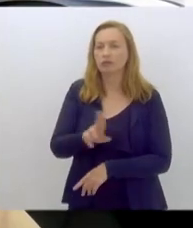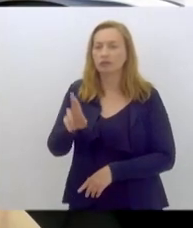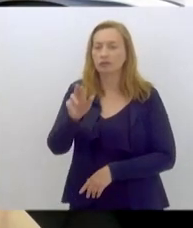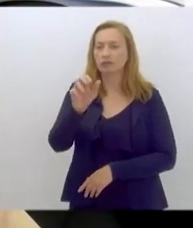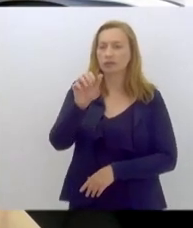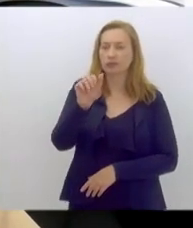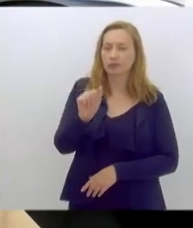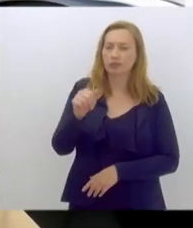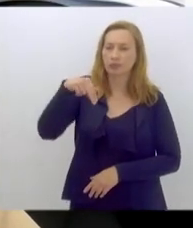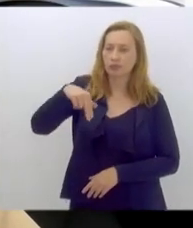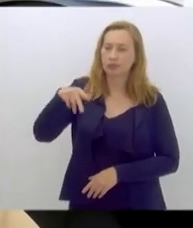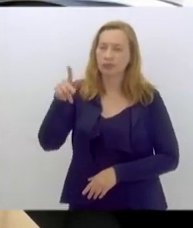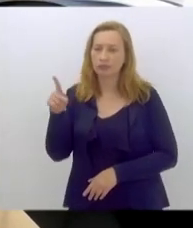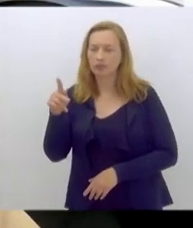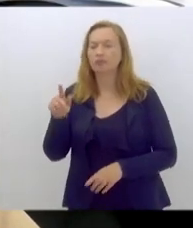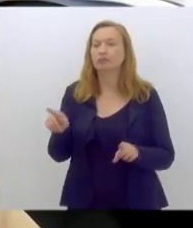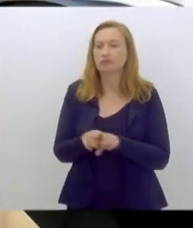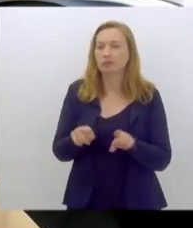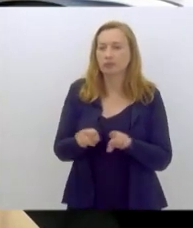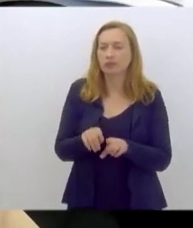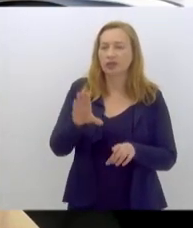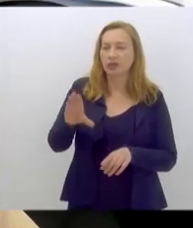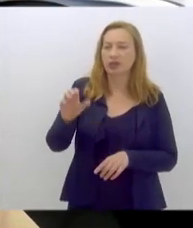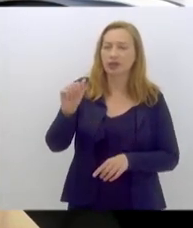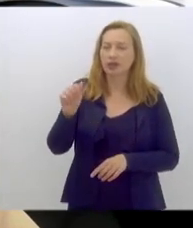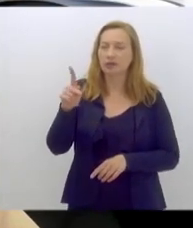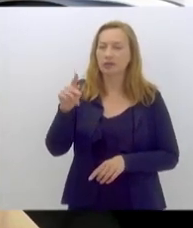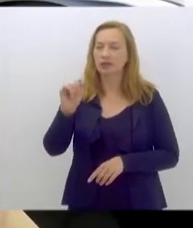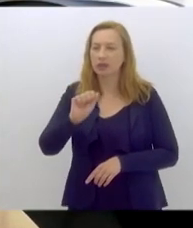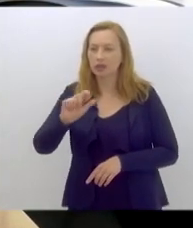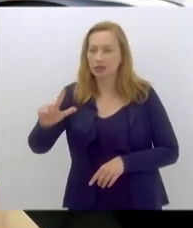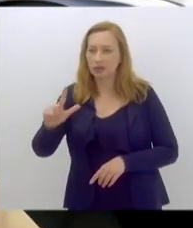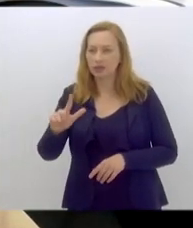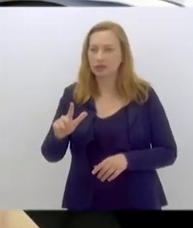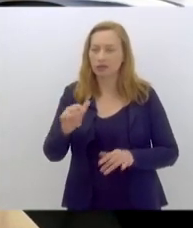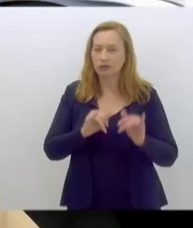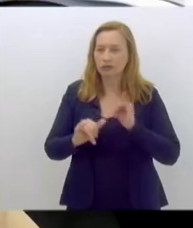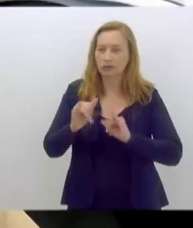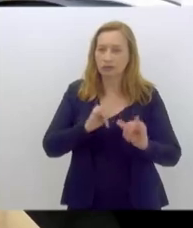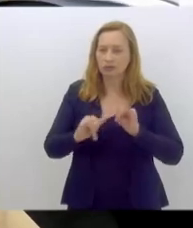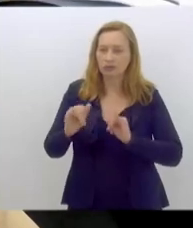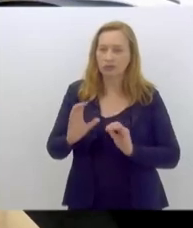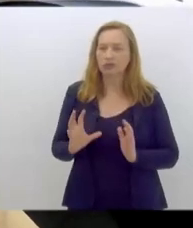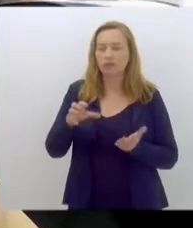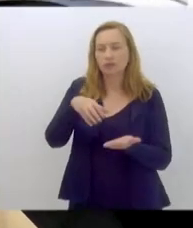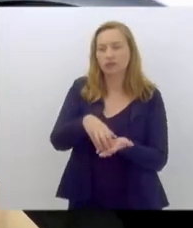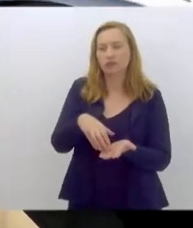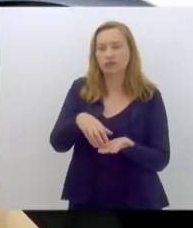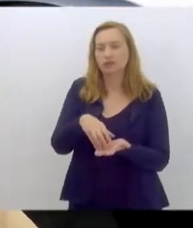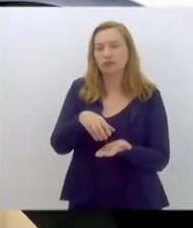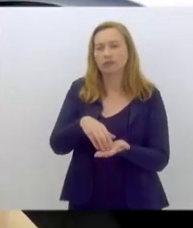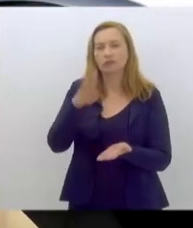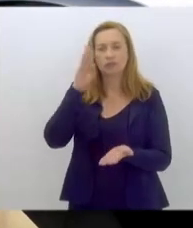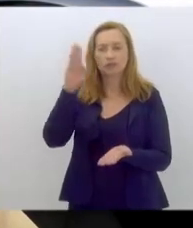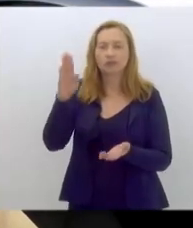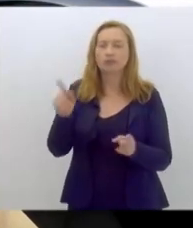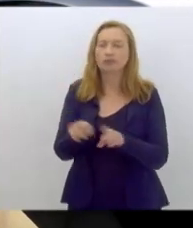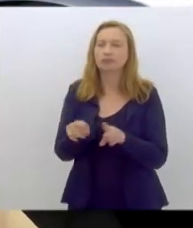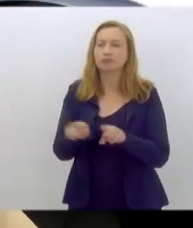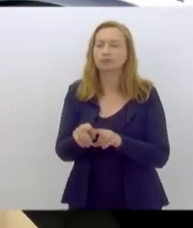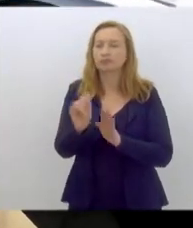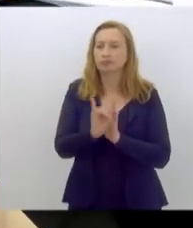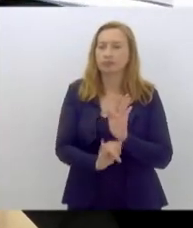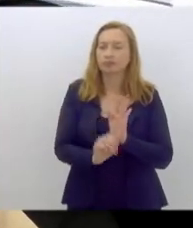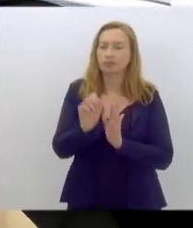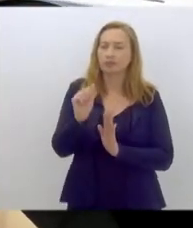aí a gente utiliza também variação cambial que é informada no boletim Focus banco central e também relatórios da